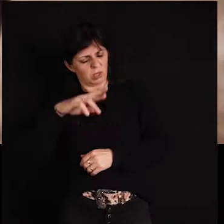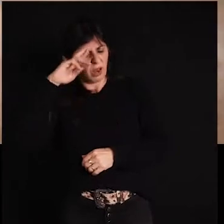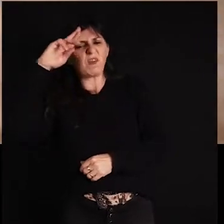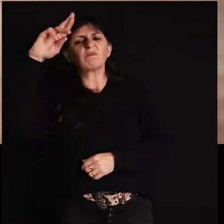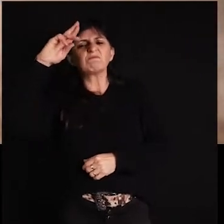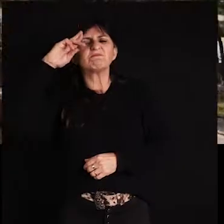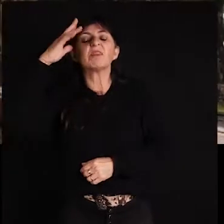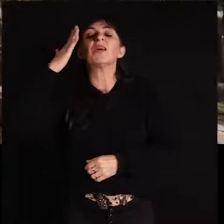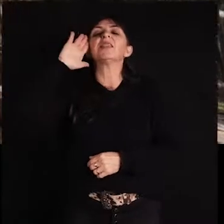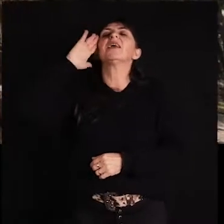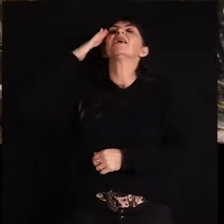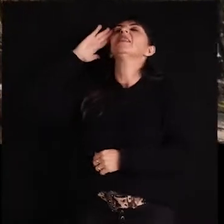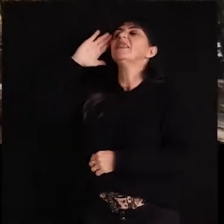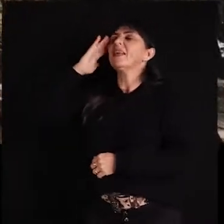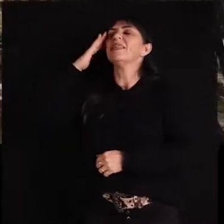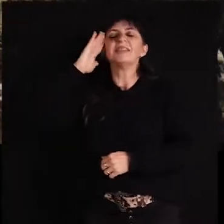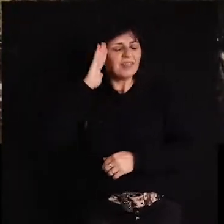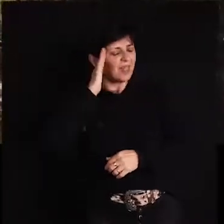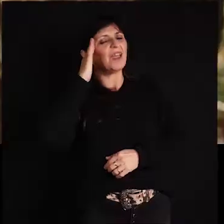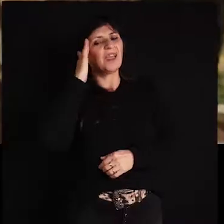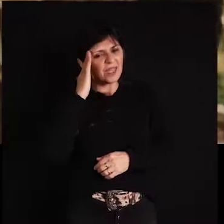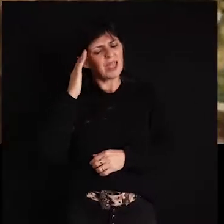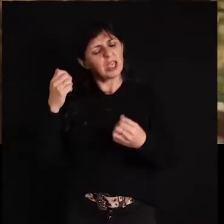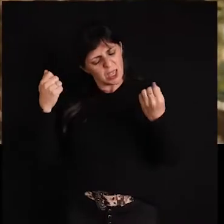Meu patrão ao chegar vai ter que